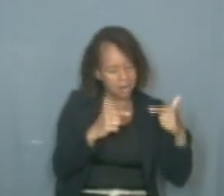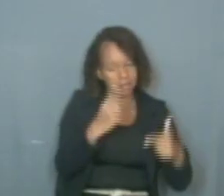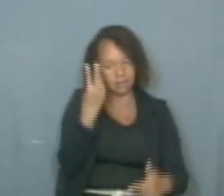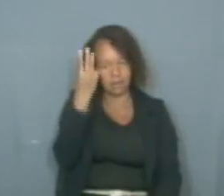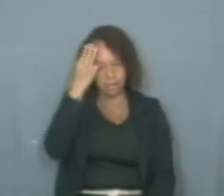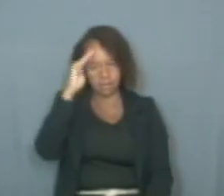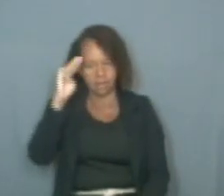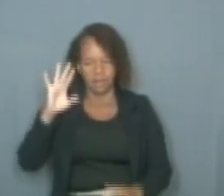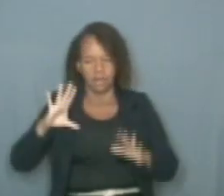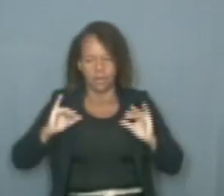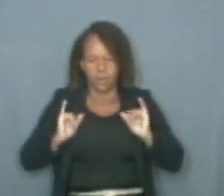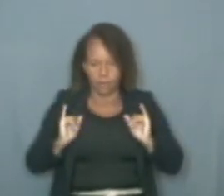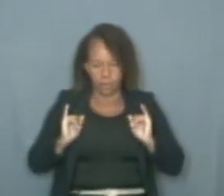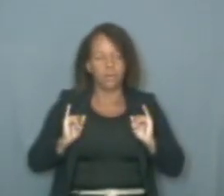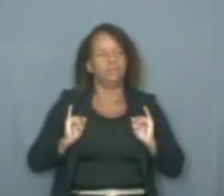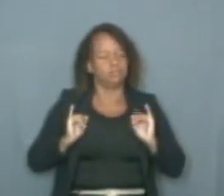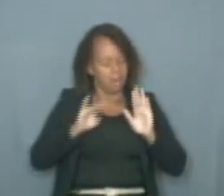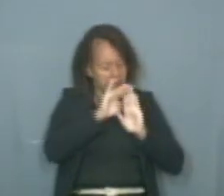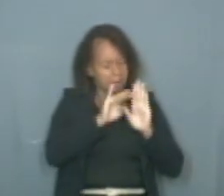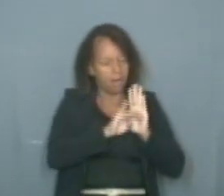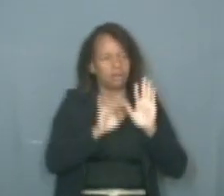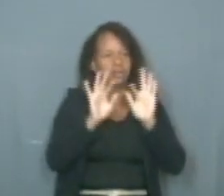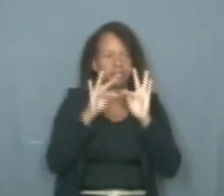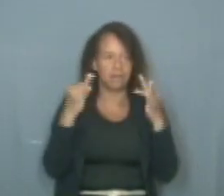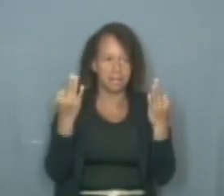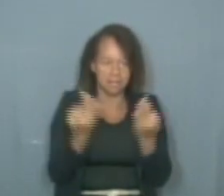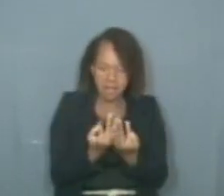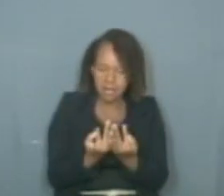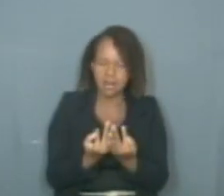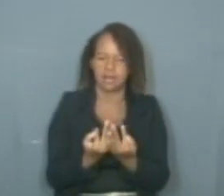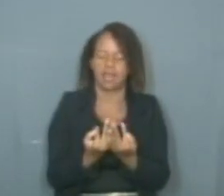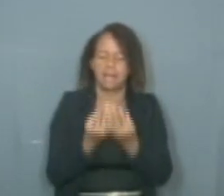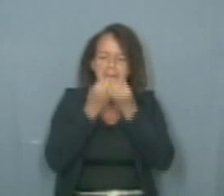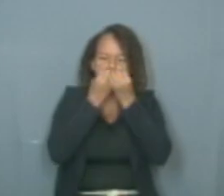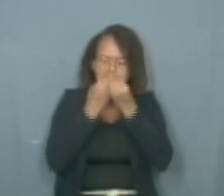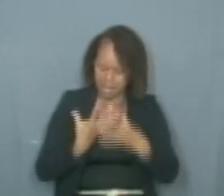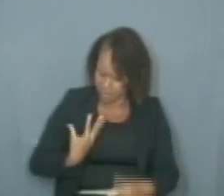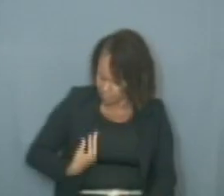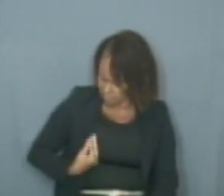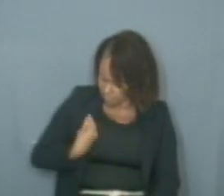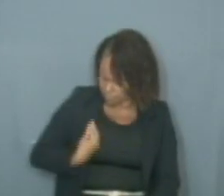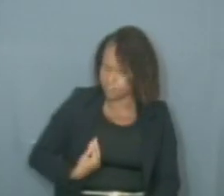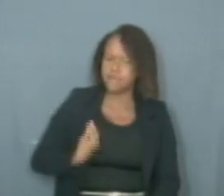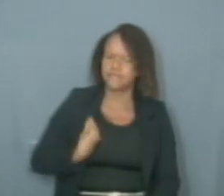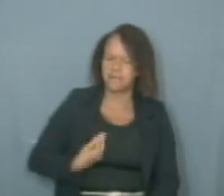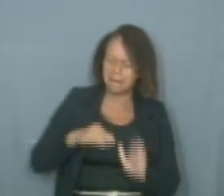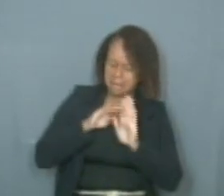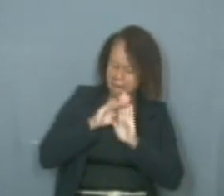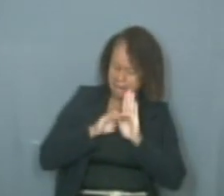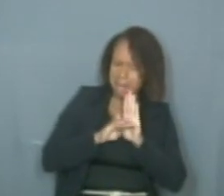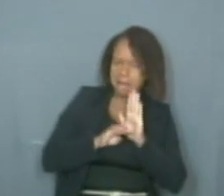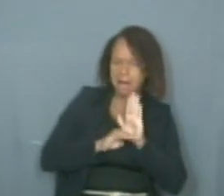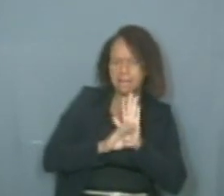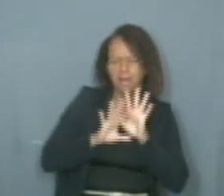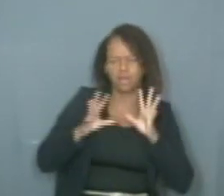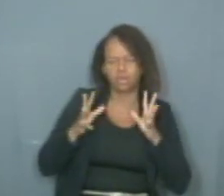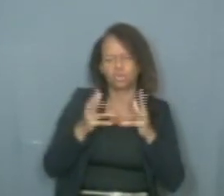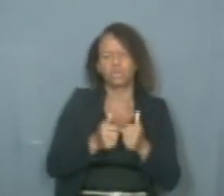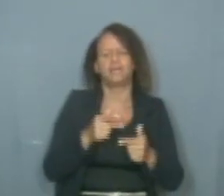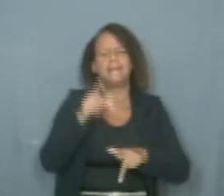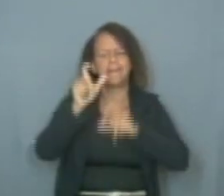civilizatória. É uma pauta da família, é uma pauta do bem viver, é uma pauta para que todas